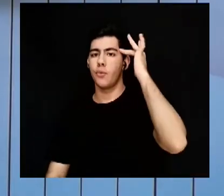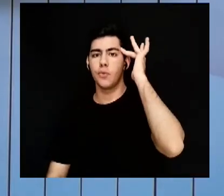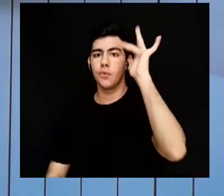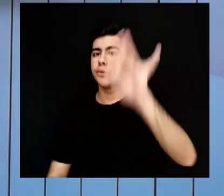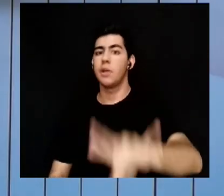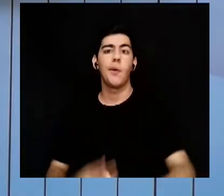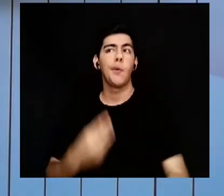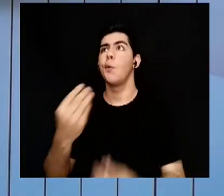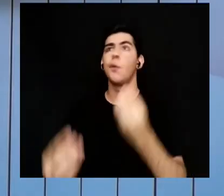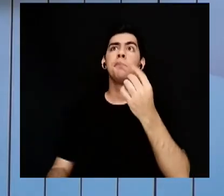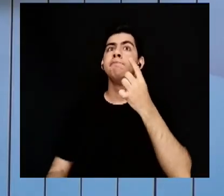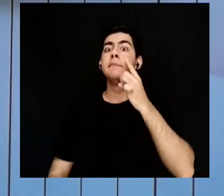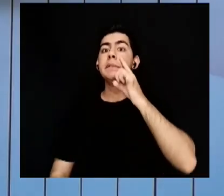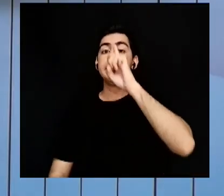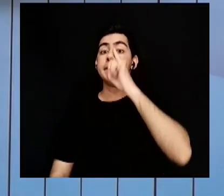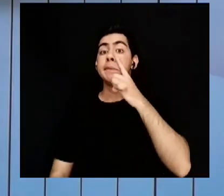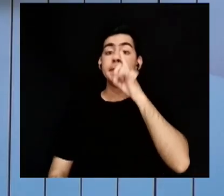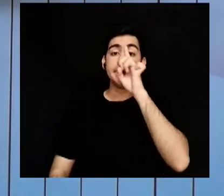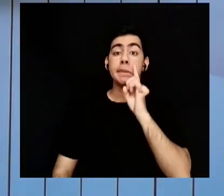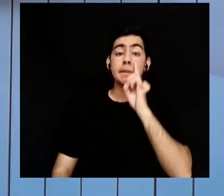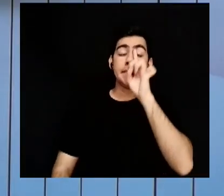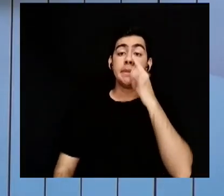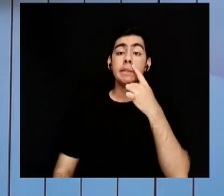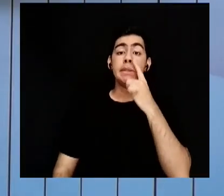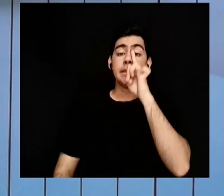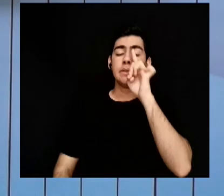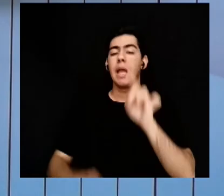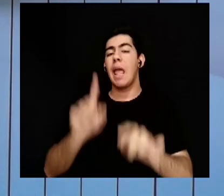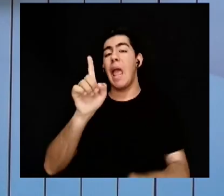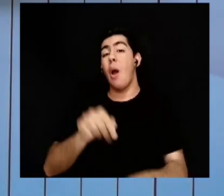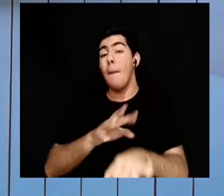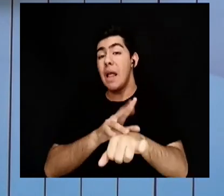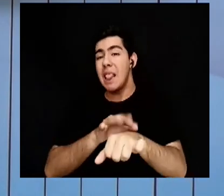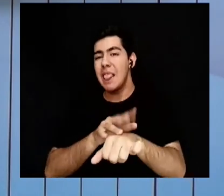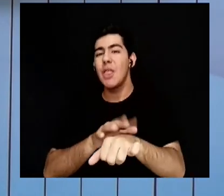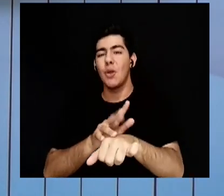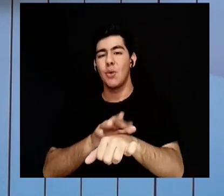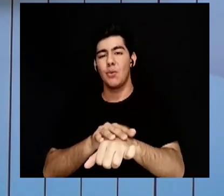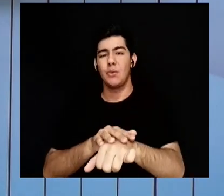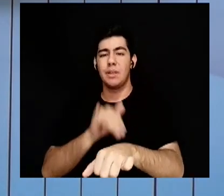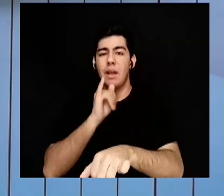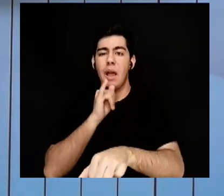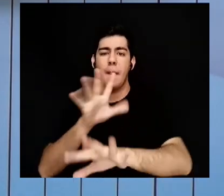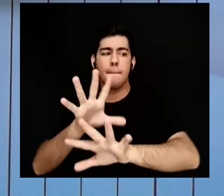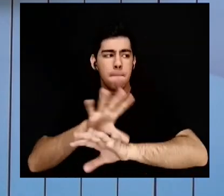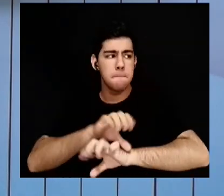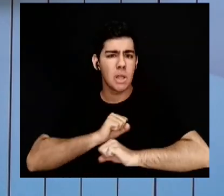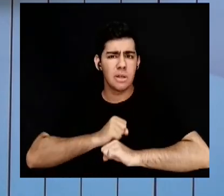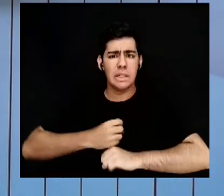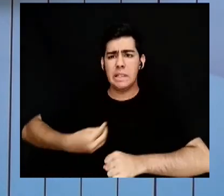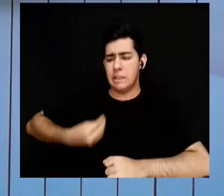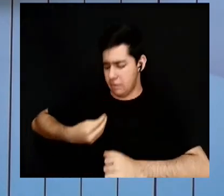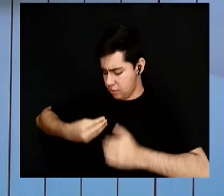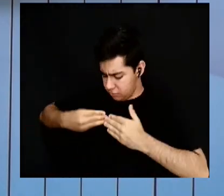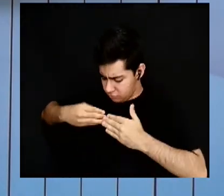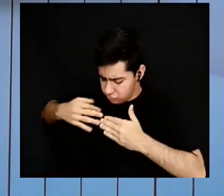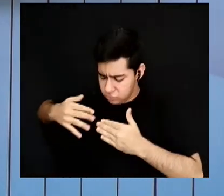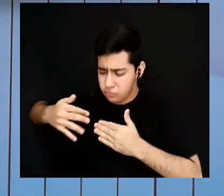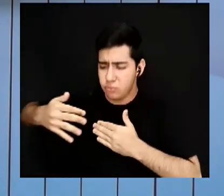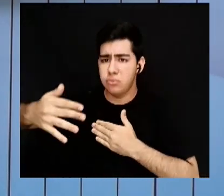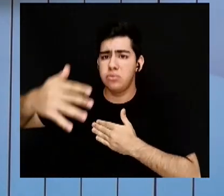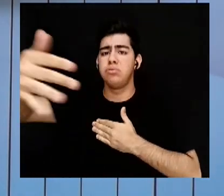uma doença que vai, se te acometer, vai perdurar por toda a sua vida. Eu acho muito importante essa sua explicação,